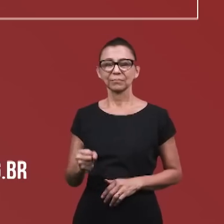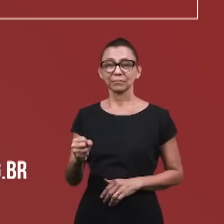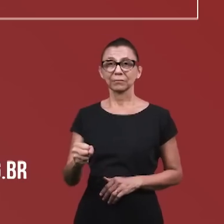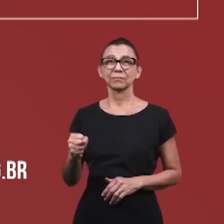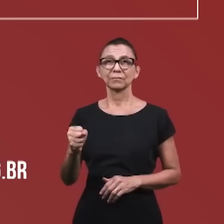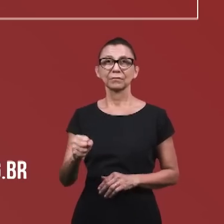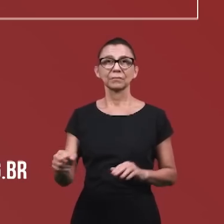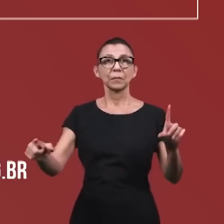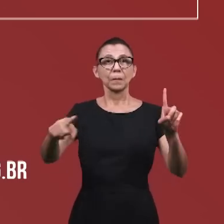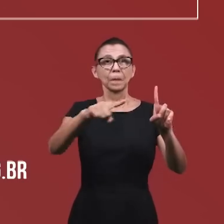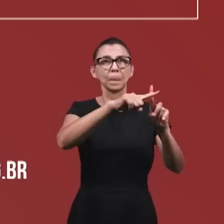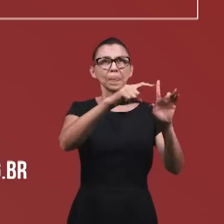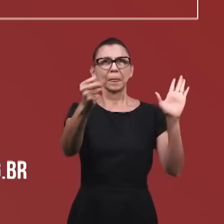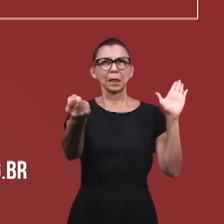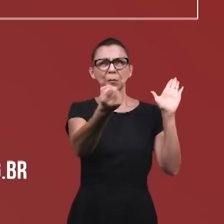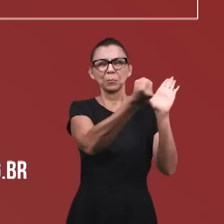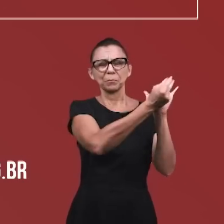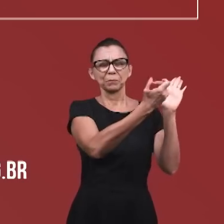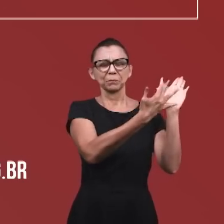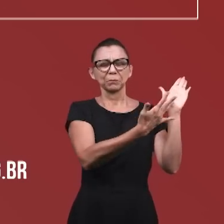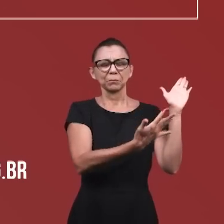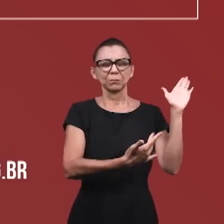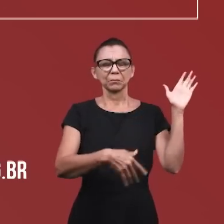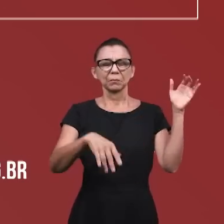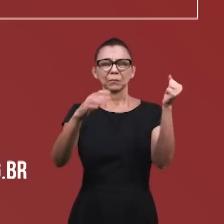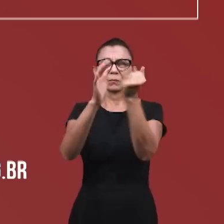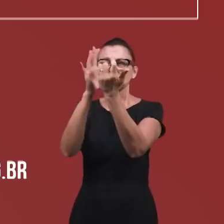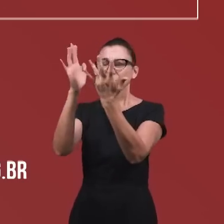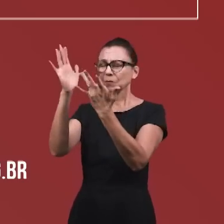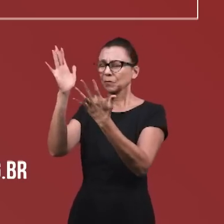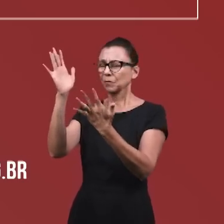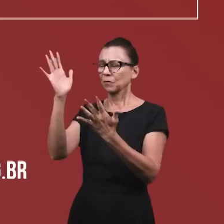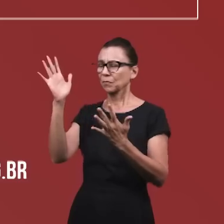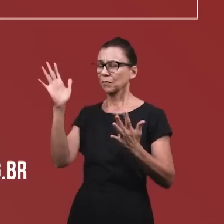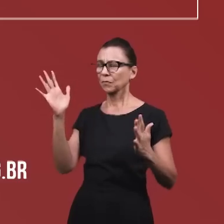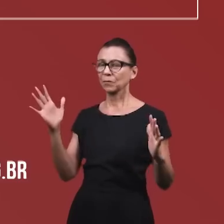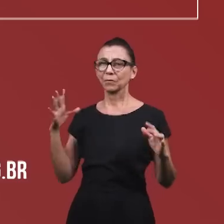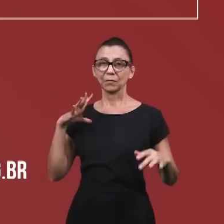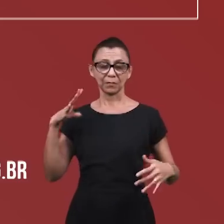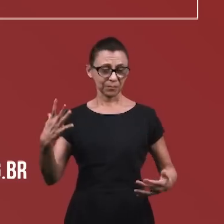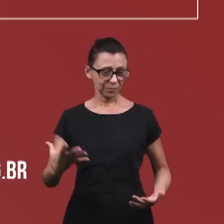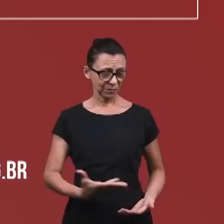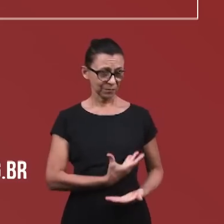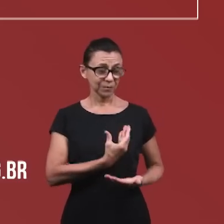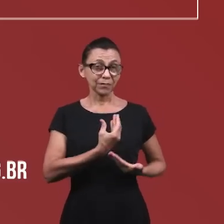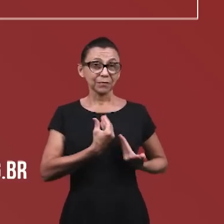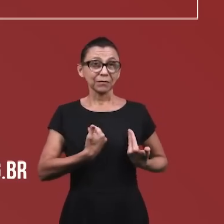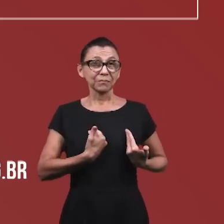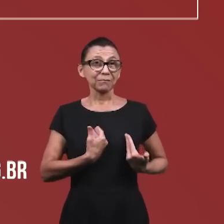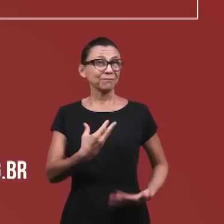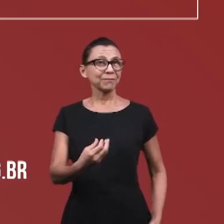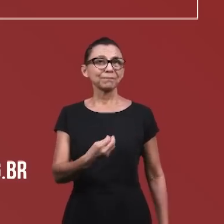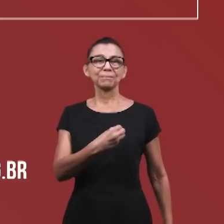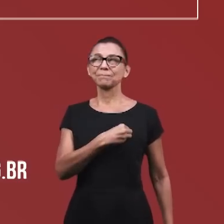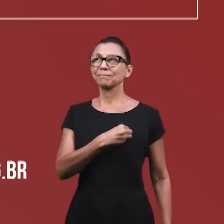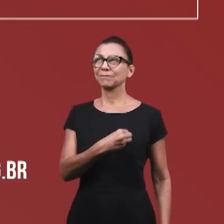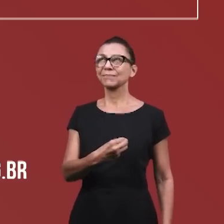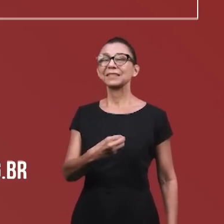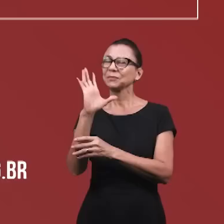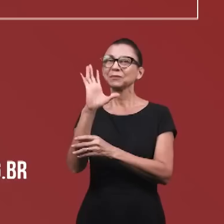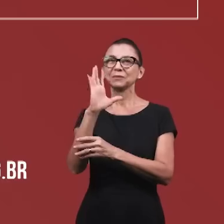Salvador me achou. Tal como a flor que no jardim